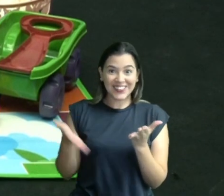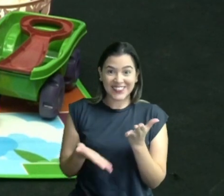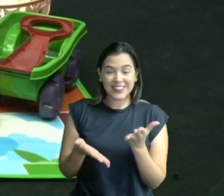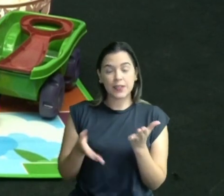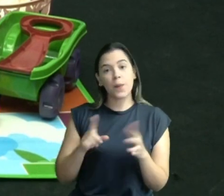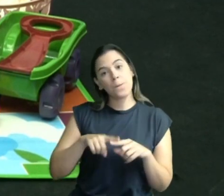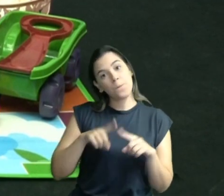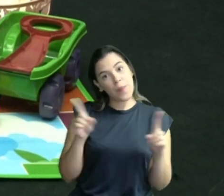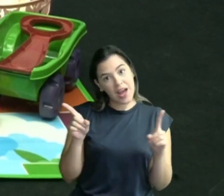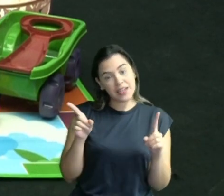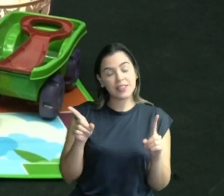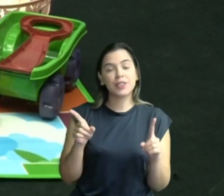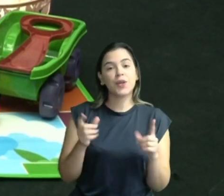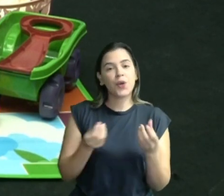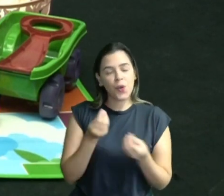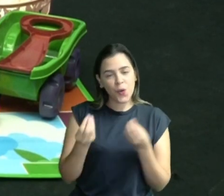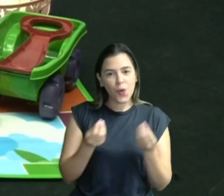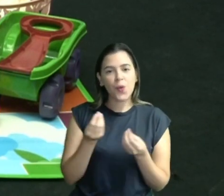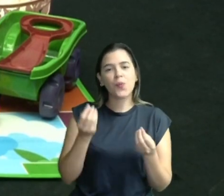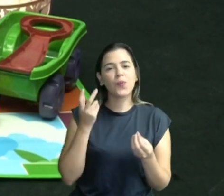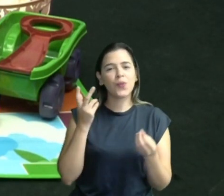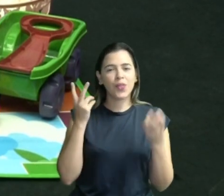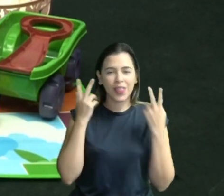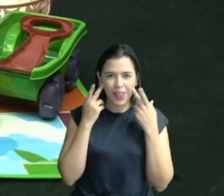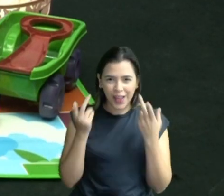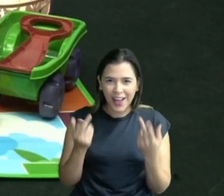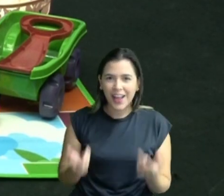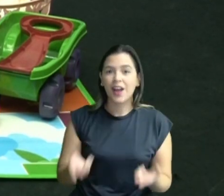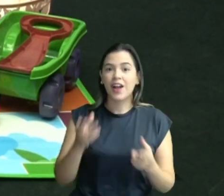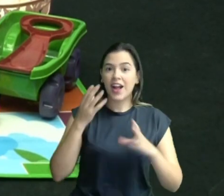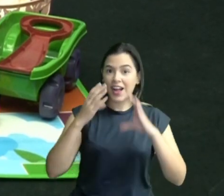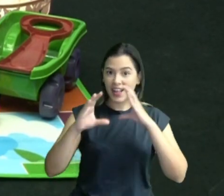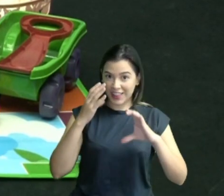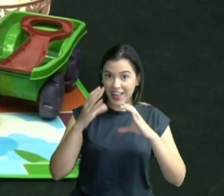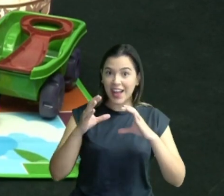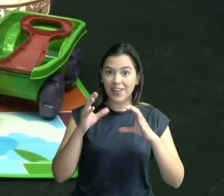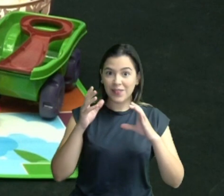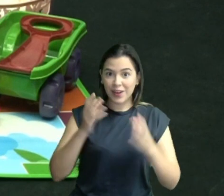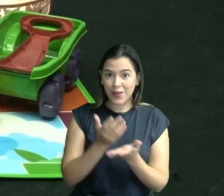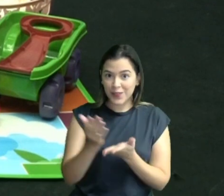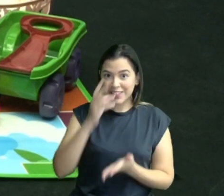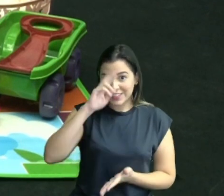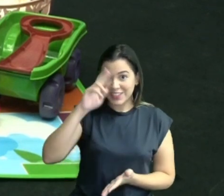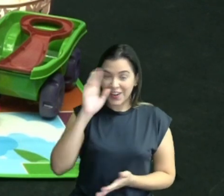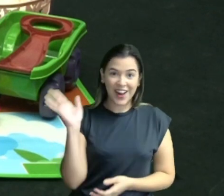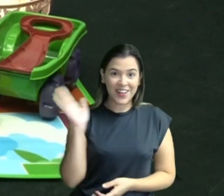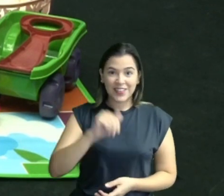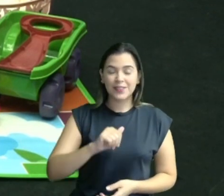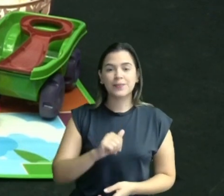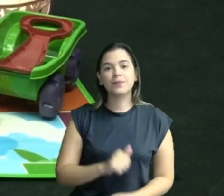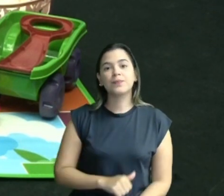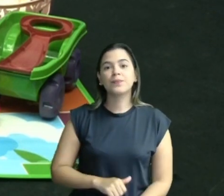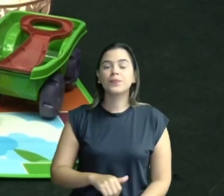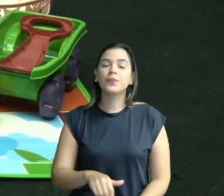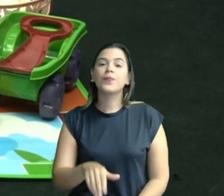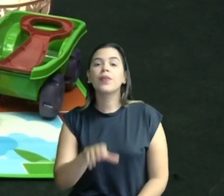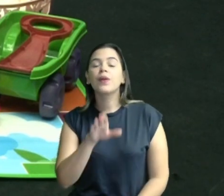mas como de costume vamos cantar a nossa música para começar a nossa história vamos lá o